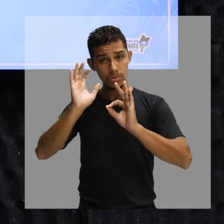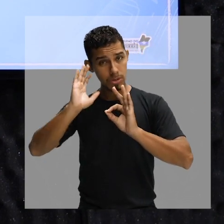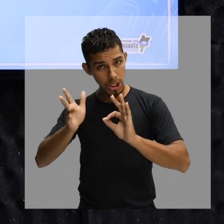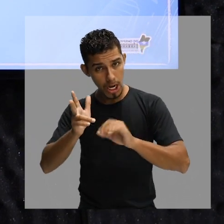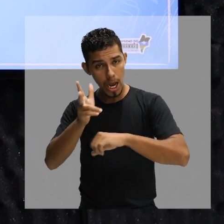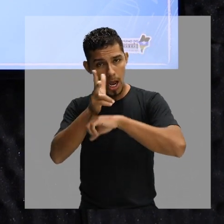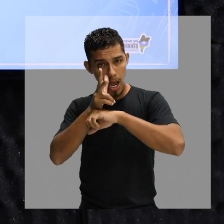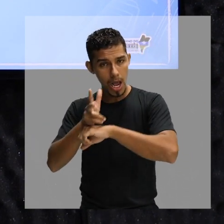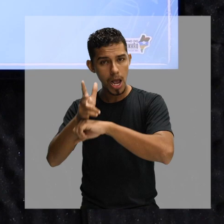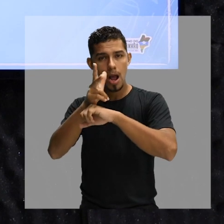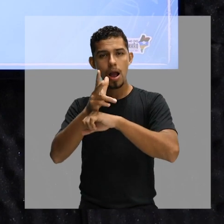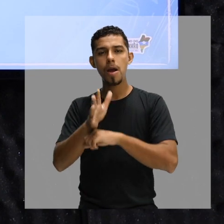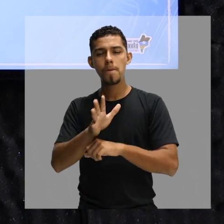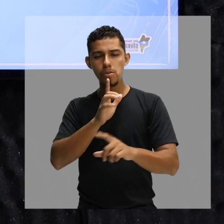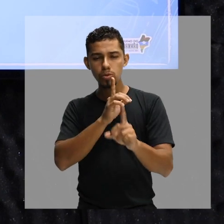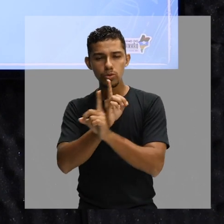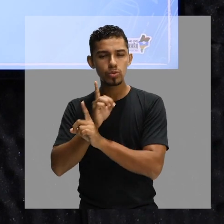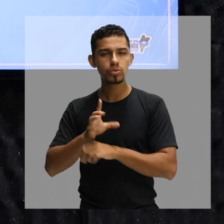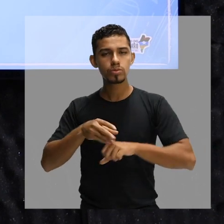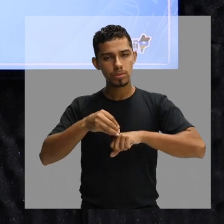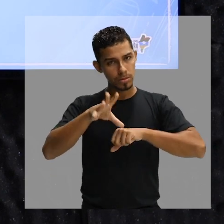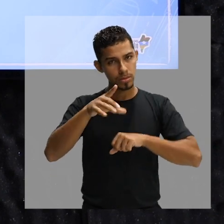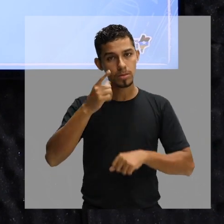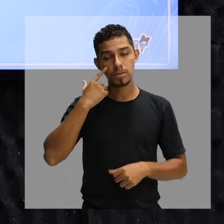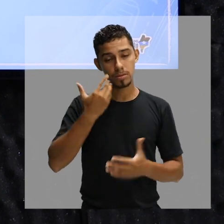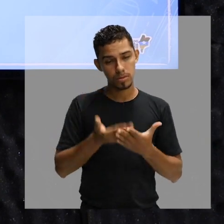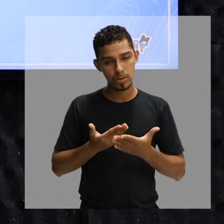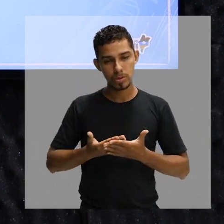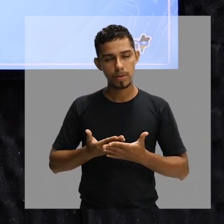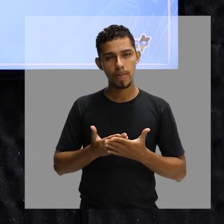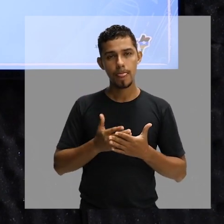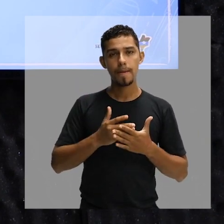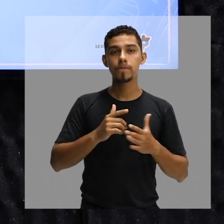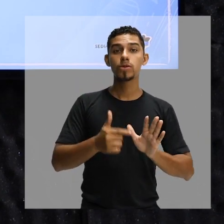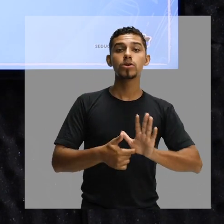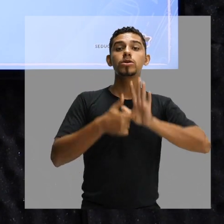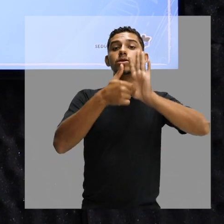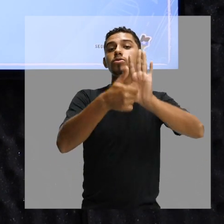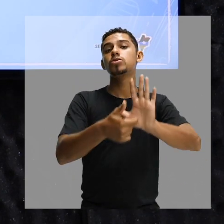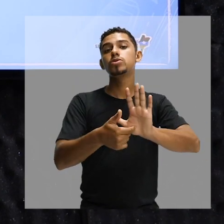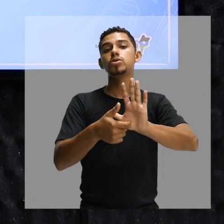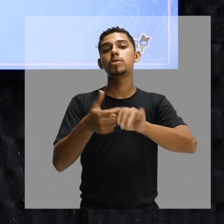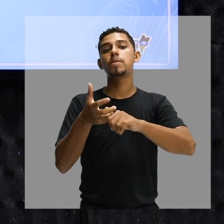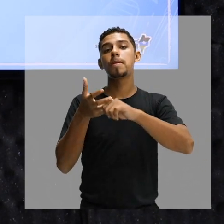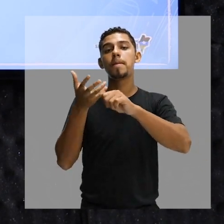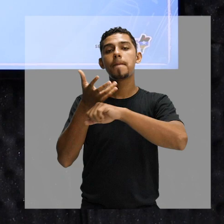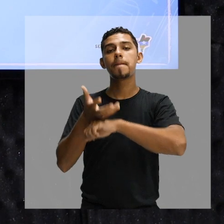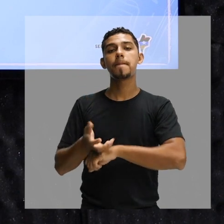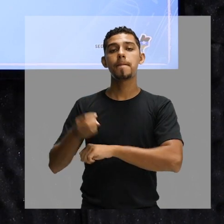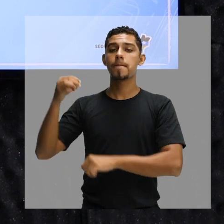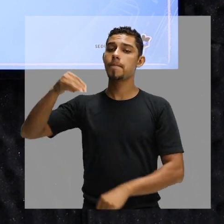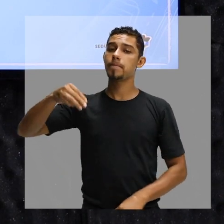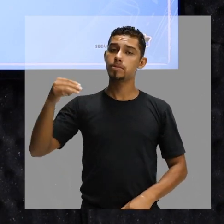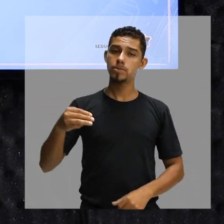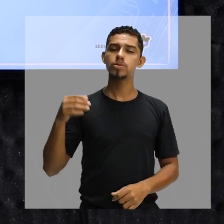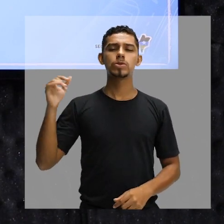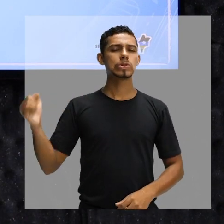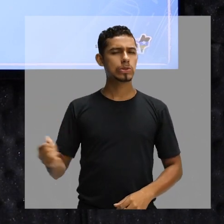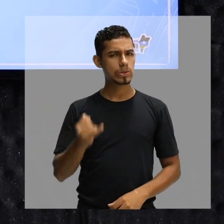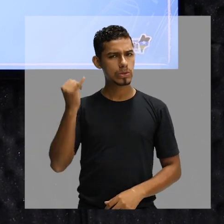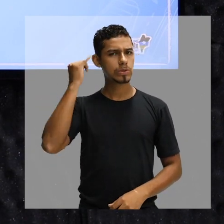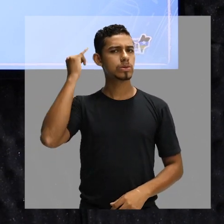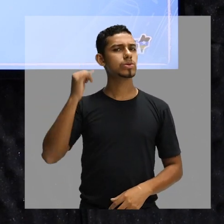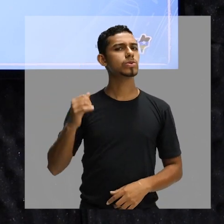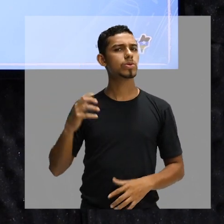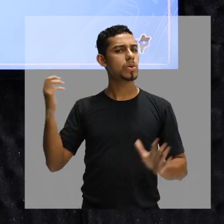encontrar esta dica que eu coloquei lá para você. Então, a demonstração matemática obviamente, é um elemento fundamental. Marque a